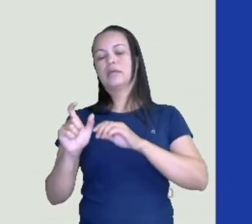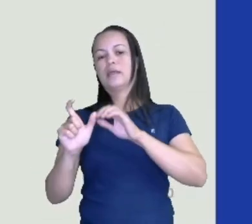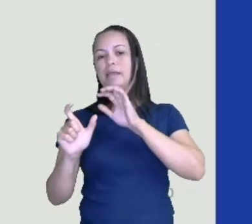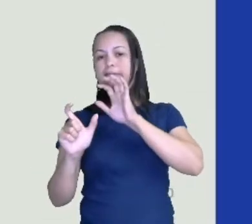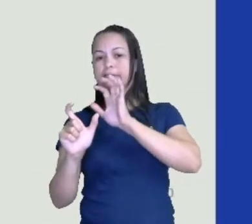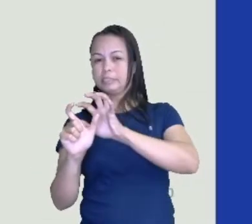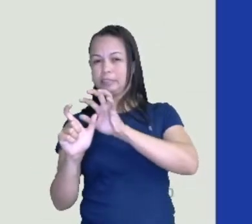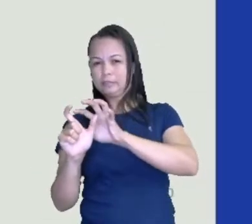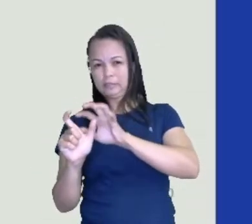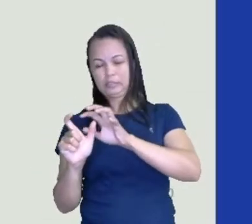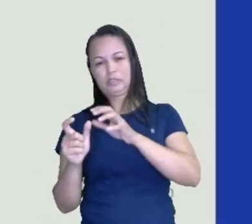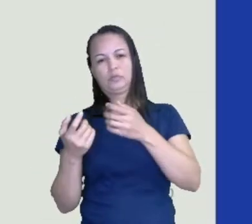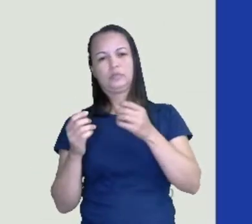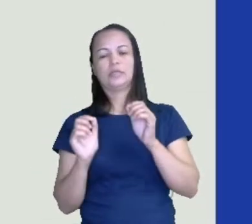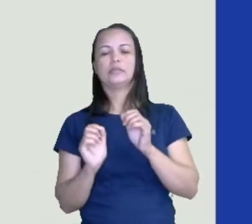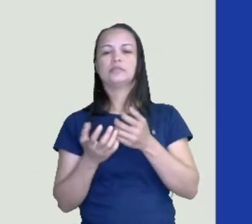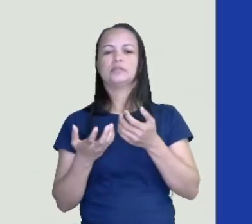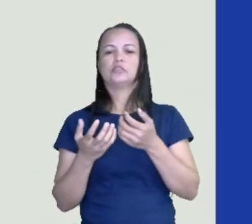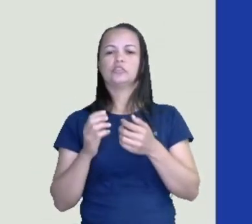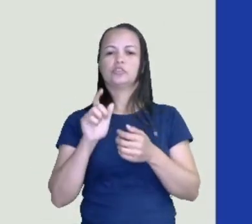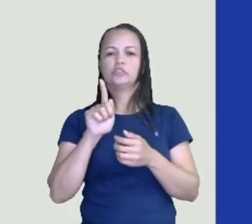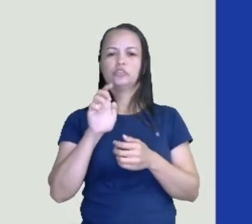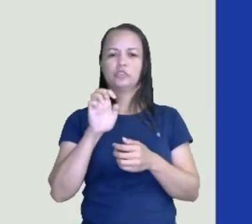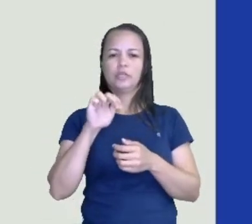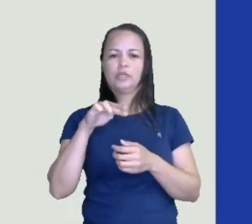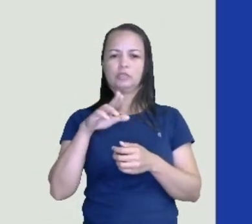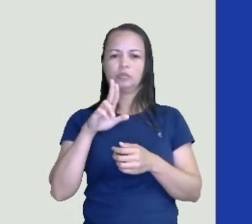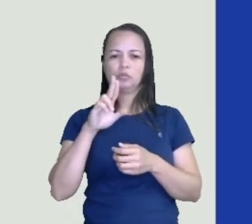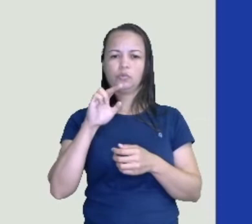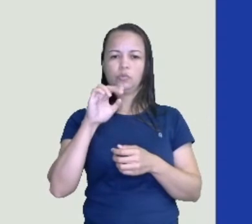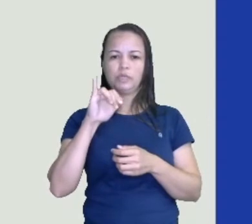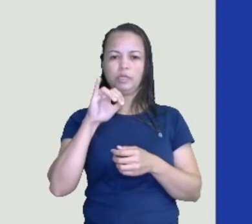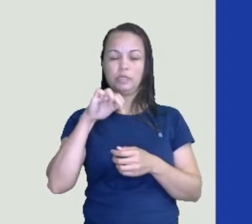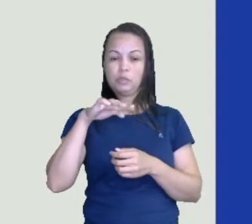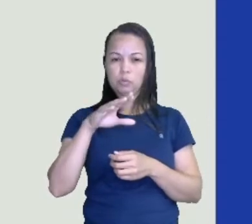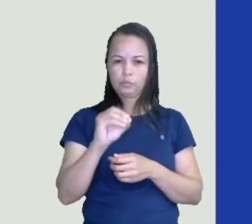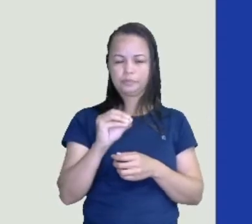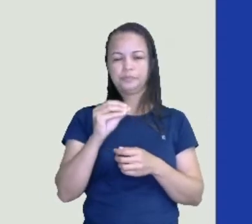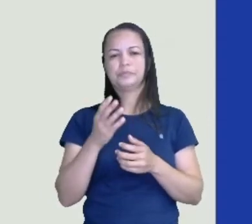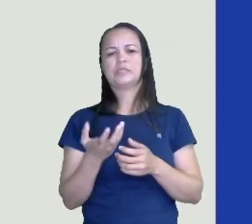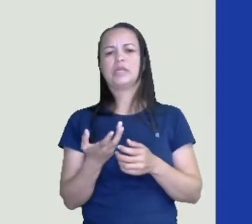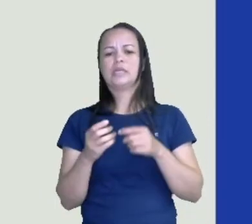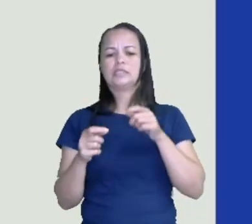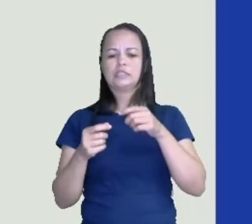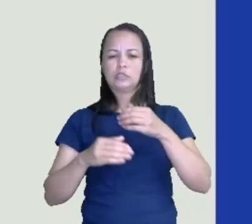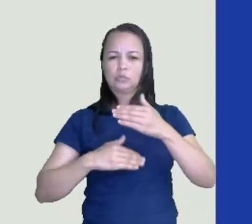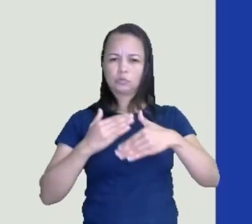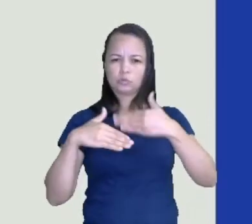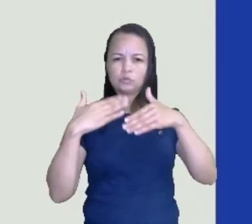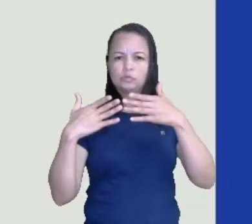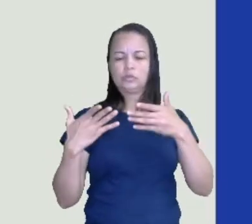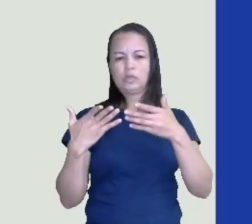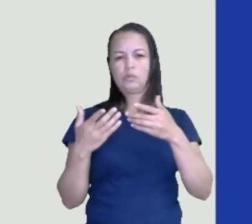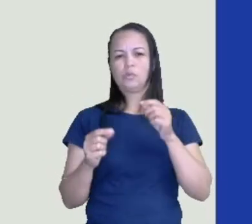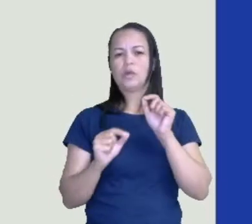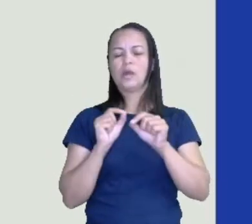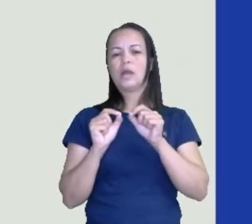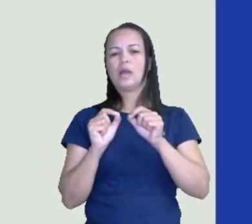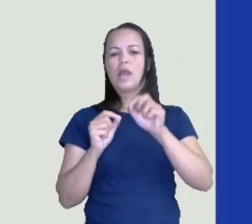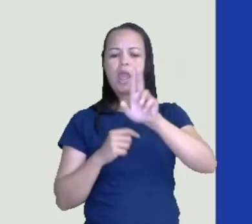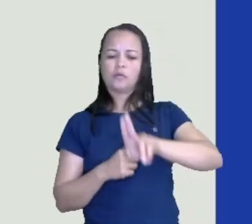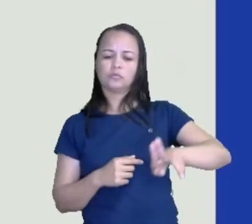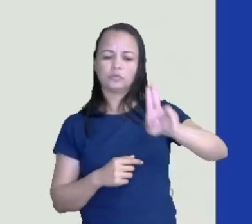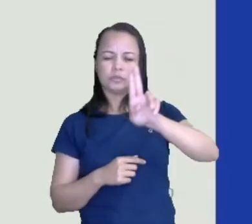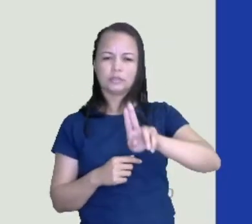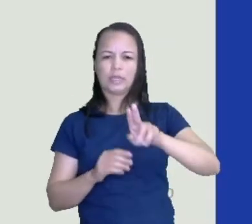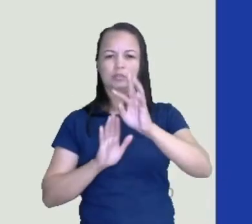significado genuíno, próprio das expressões e enunciados. Esse tipo de construção de sentidos é utilizado